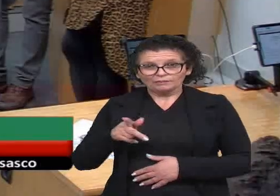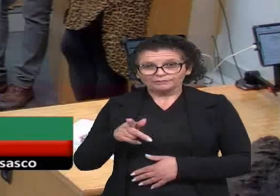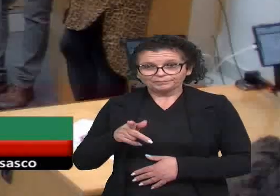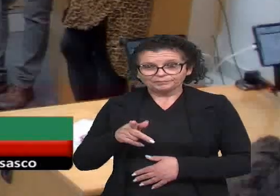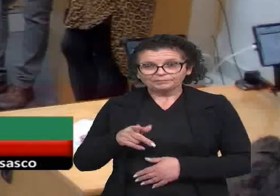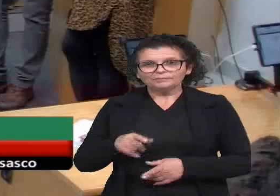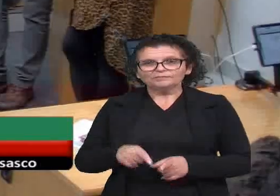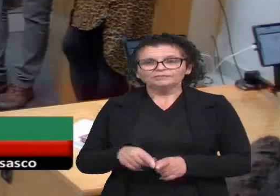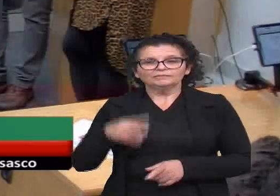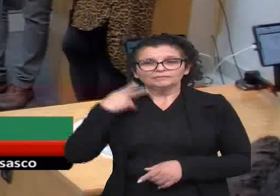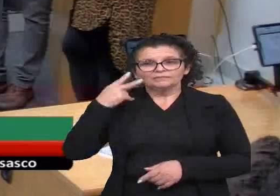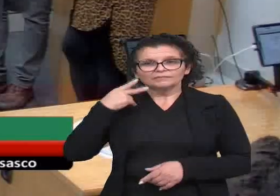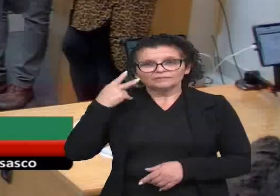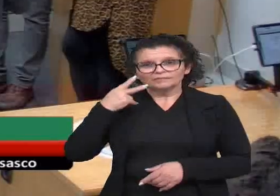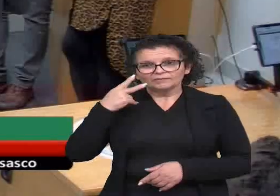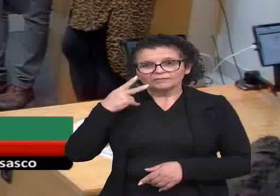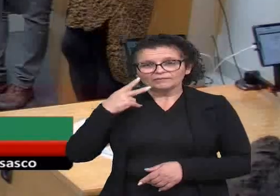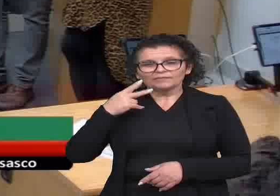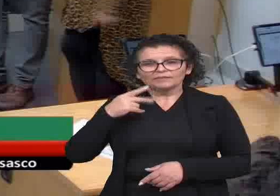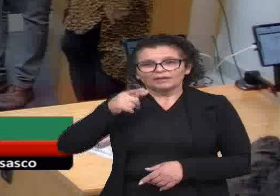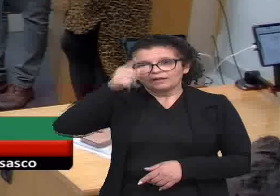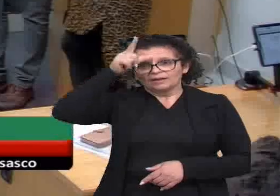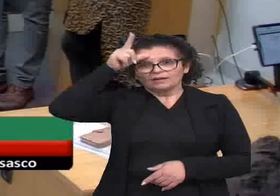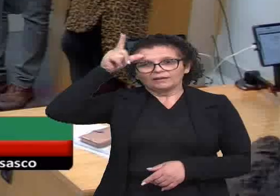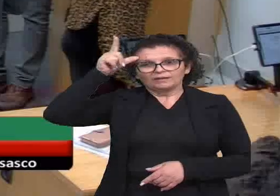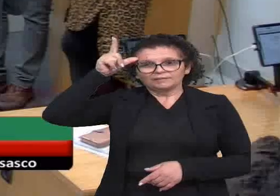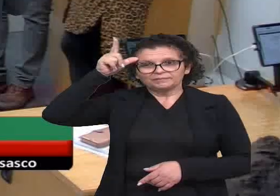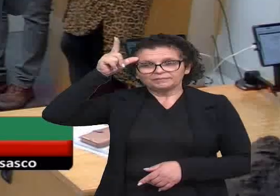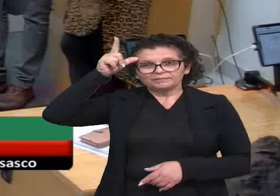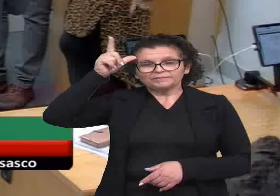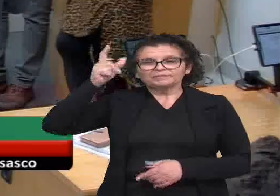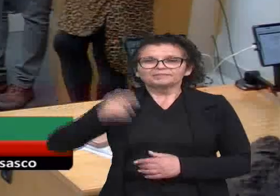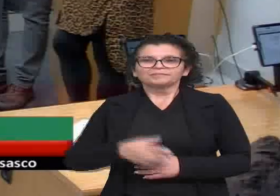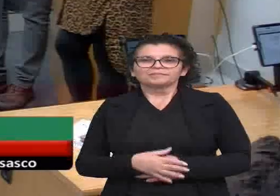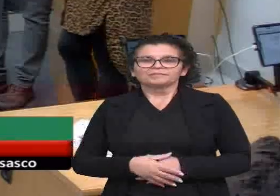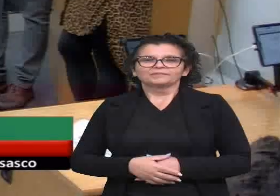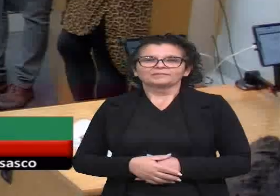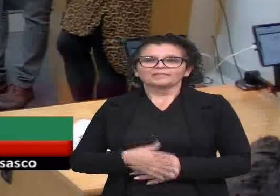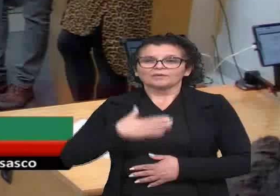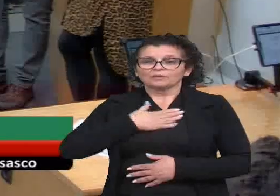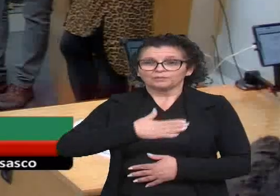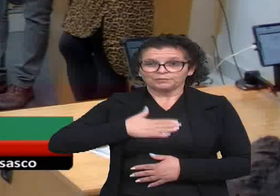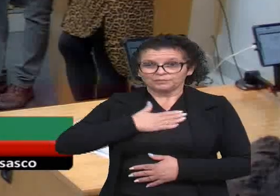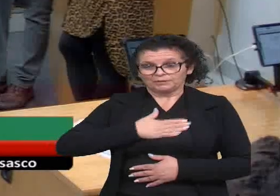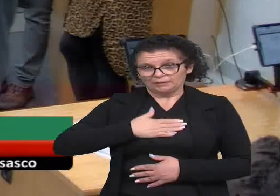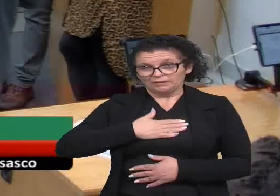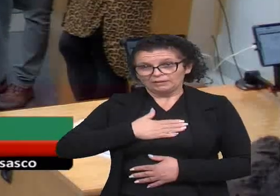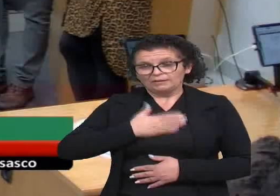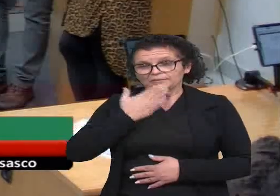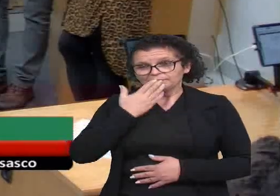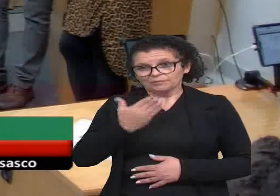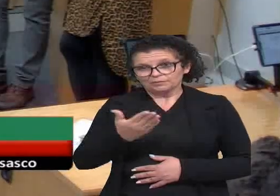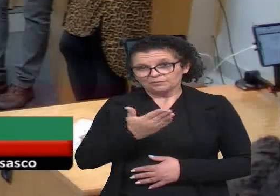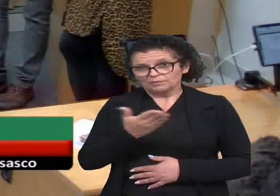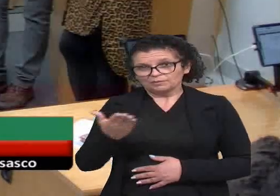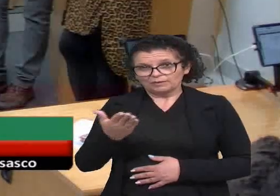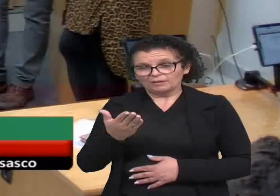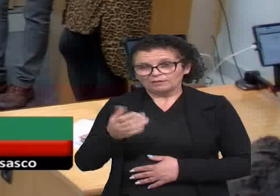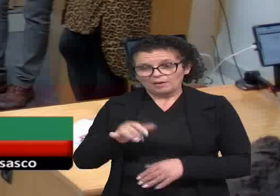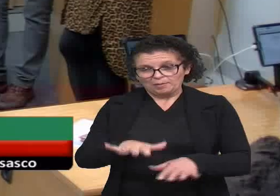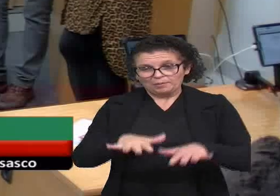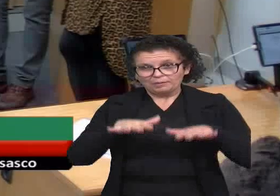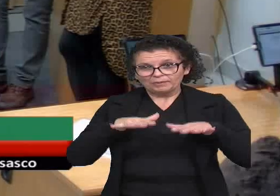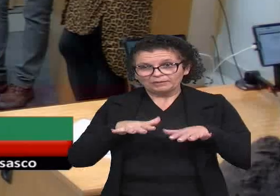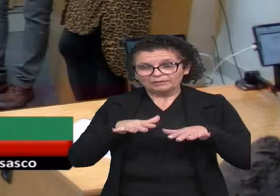Questão de ordem, nome vereador Laércio Mendonça. Gostaria que Vossa Excelência consultasse o plenário